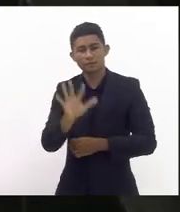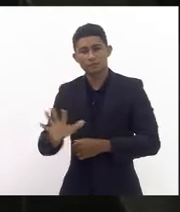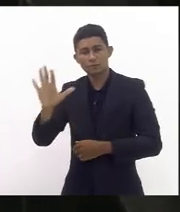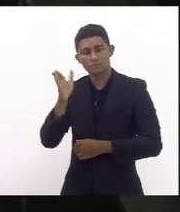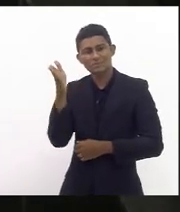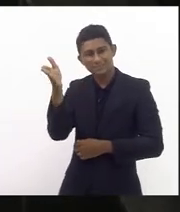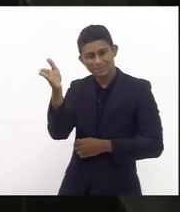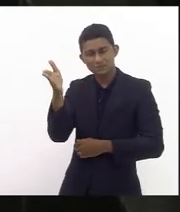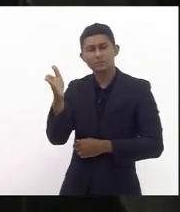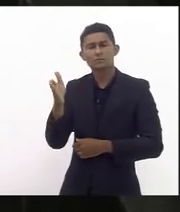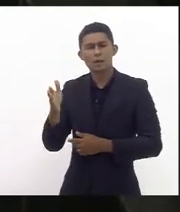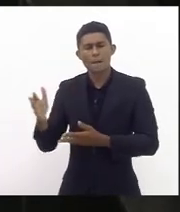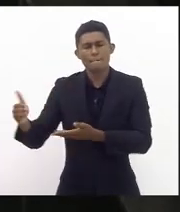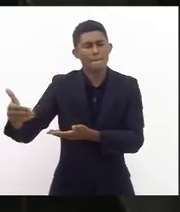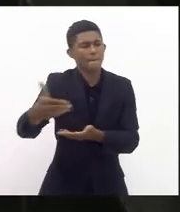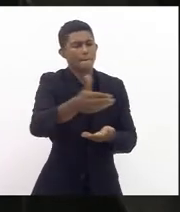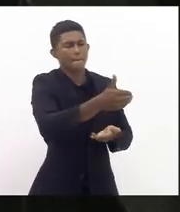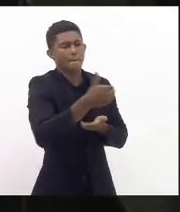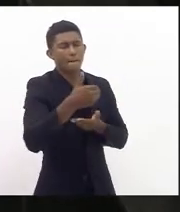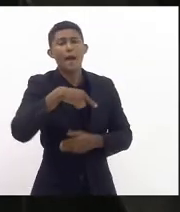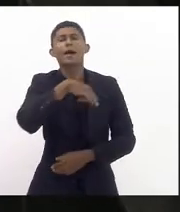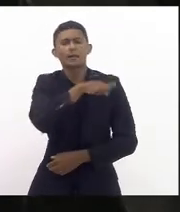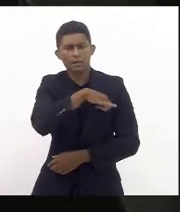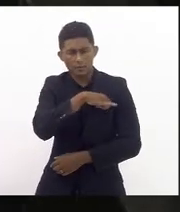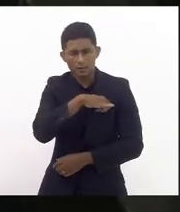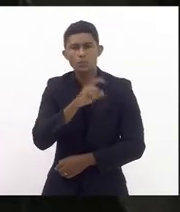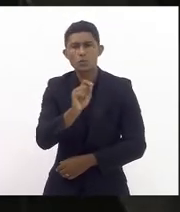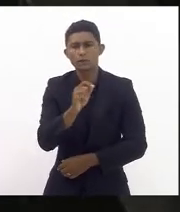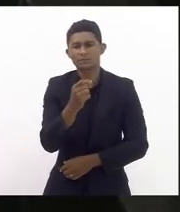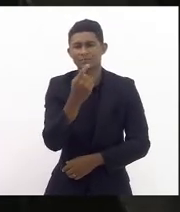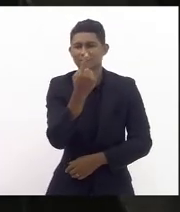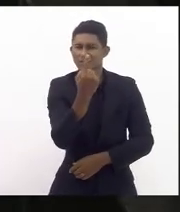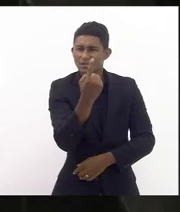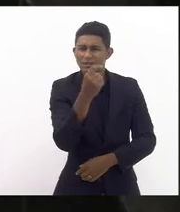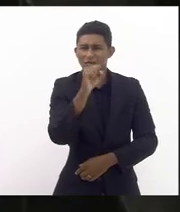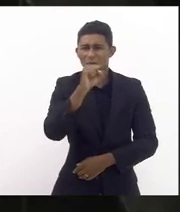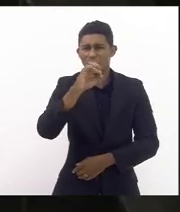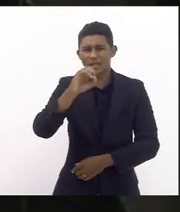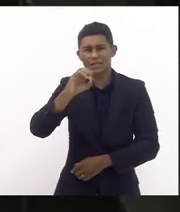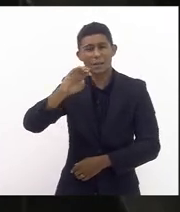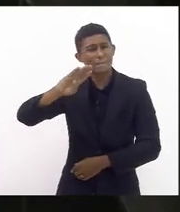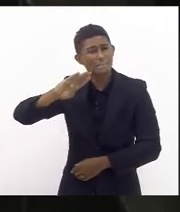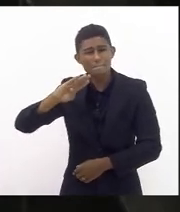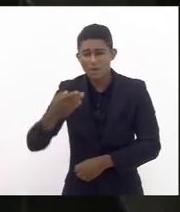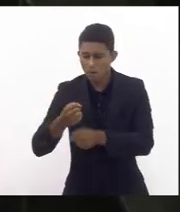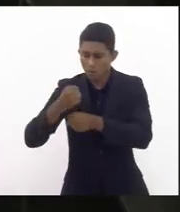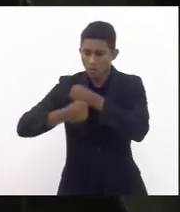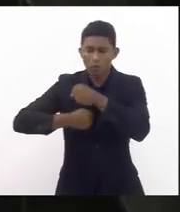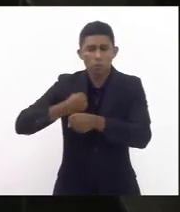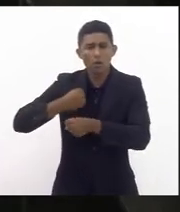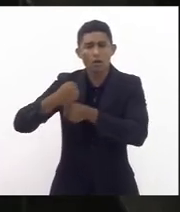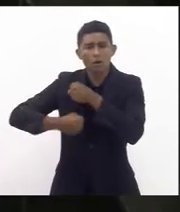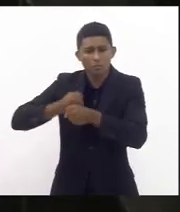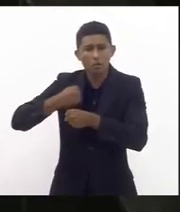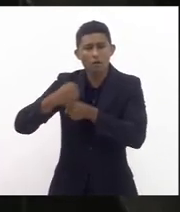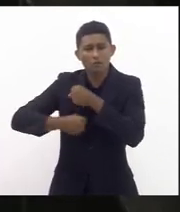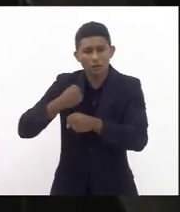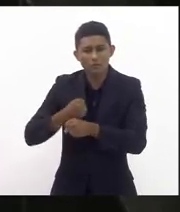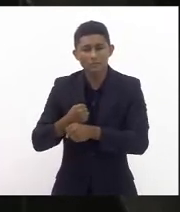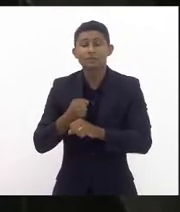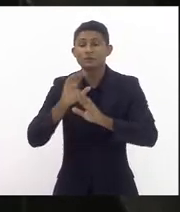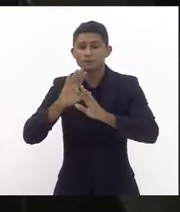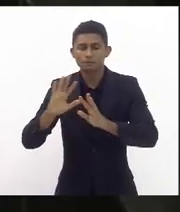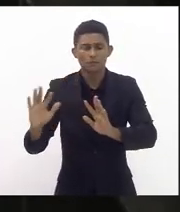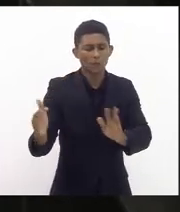União, que arrecada aqui no território do Estado do Rio de Janeiro 190 bilhões por ano, pode arrecadar essa